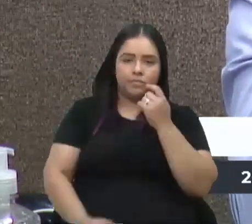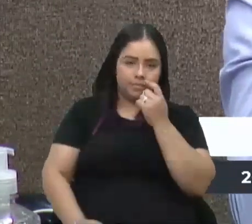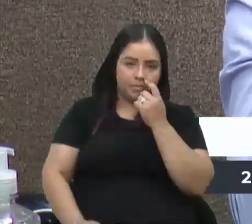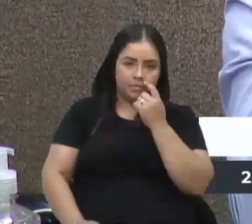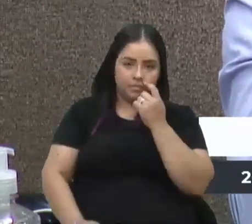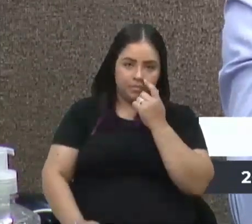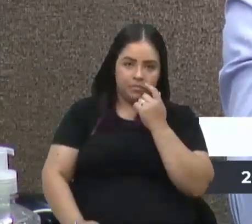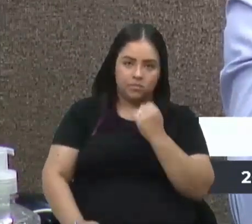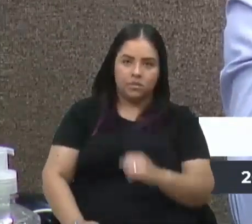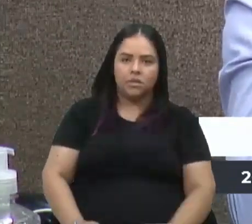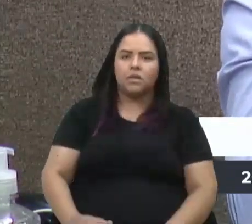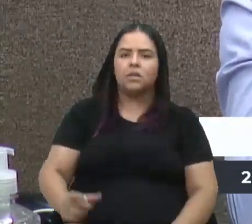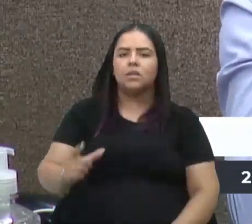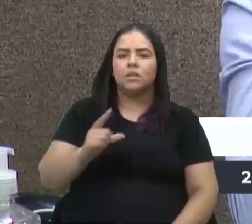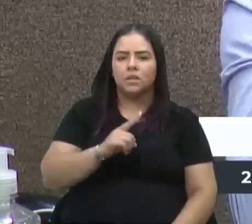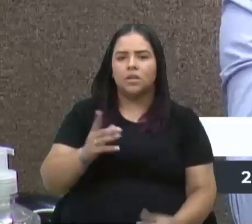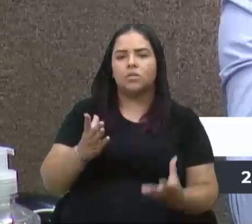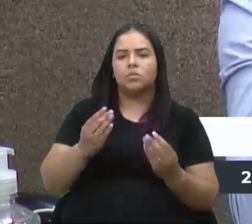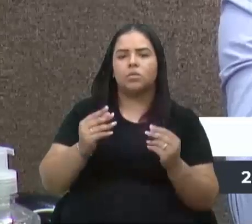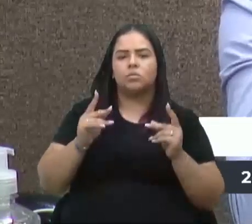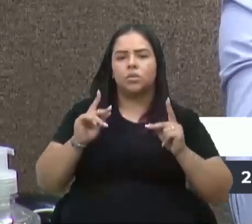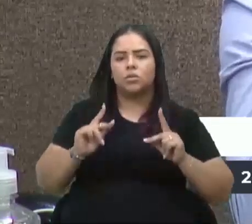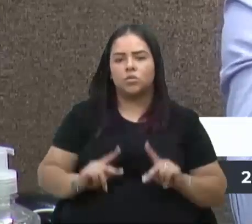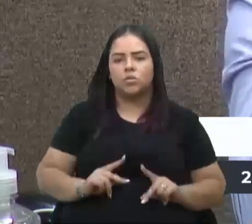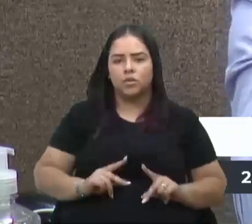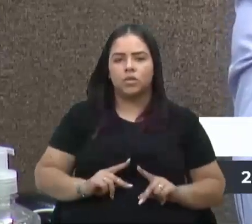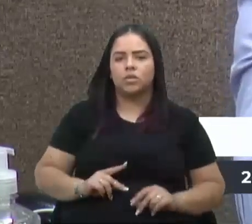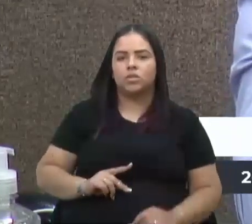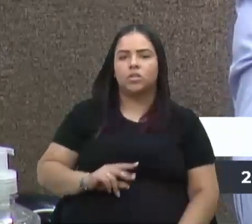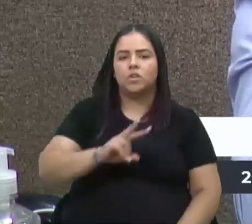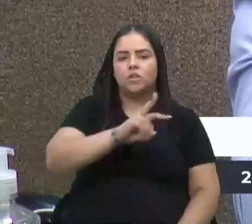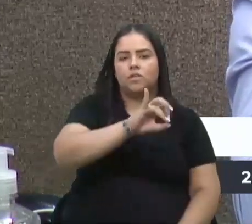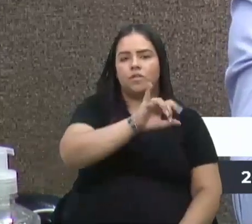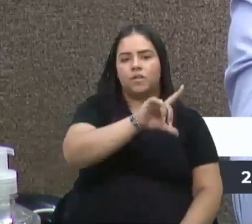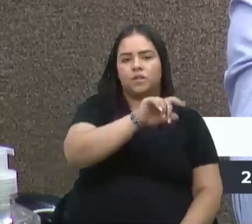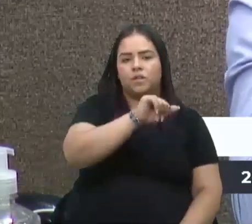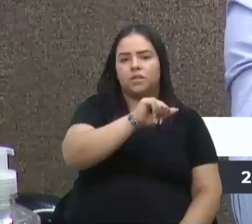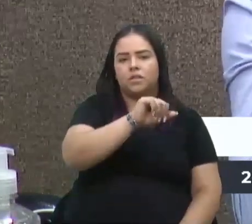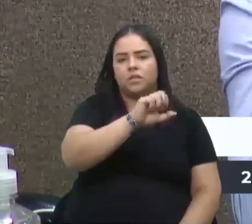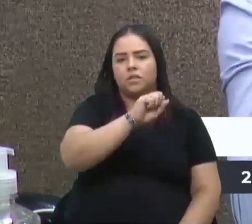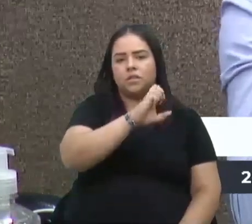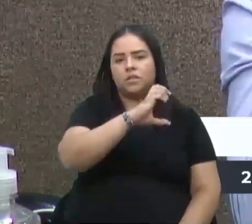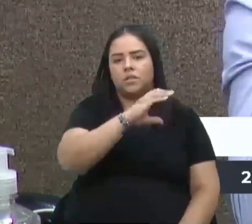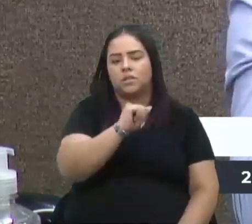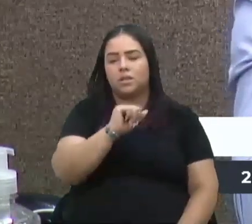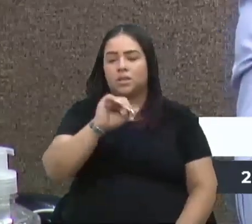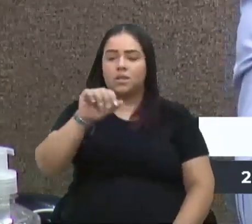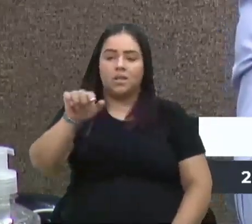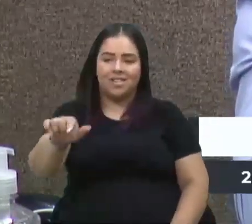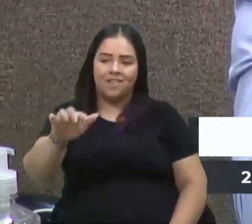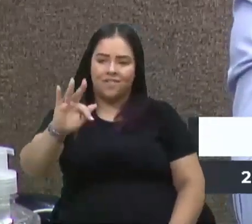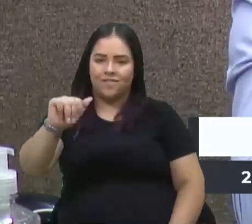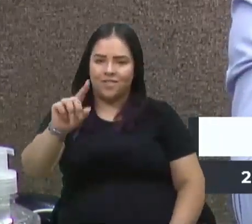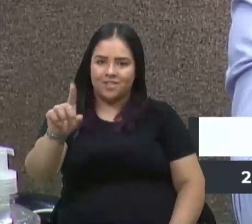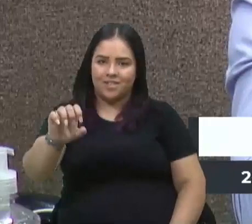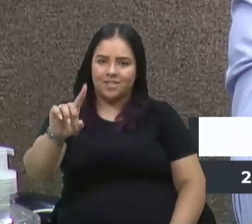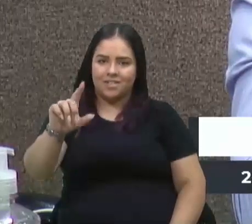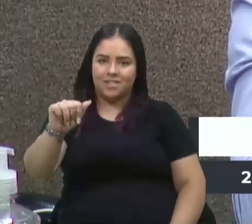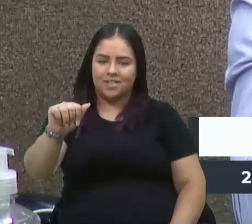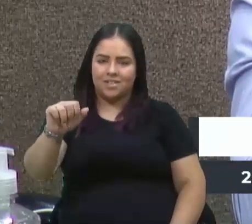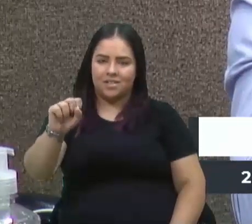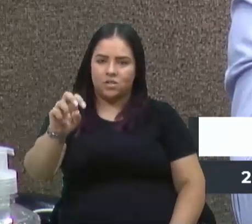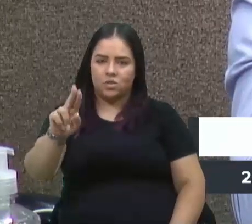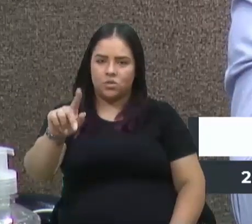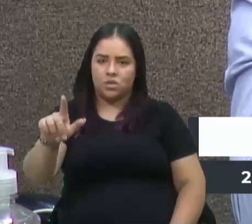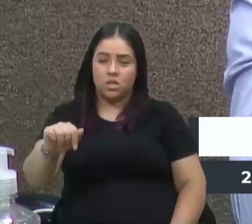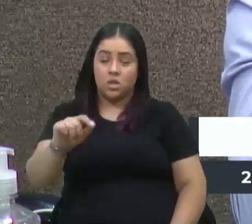questão, tem muitos moradores entre Vila Seca e Fazenda Souza, tá? Que quando passou a adutora ali, que o pessoal botou a adutora